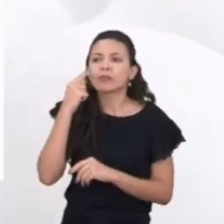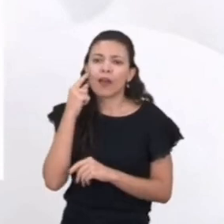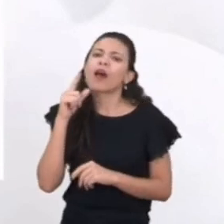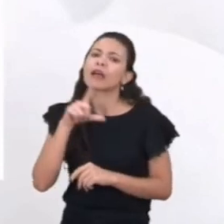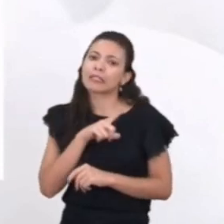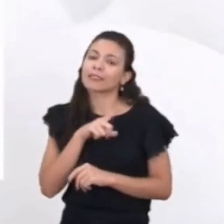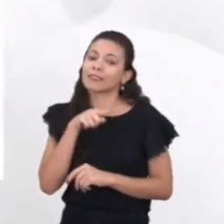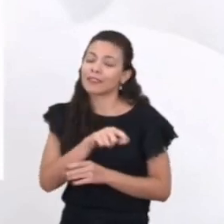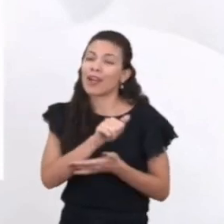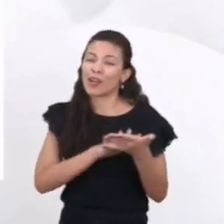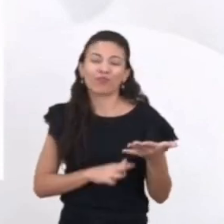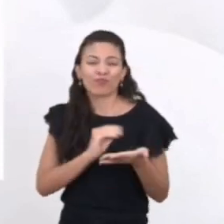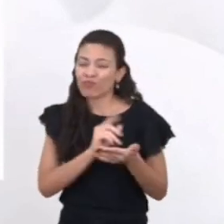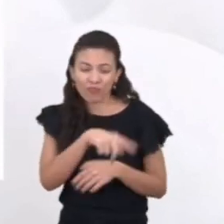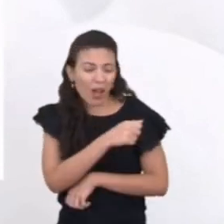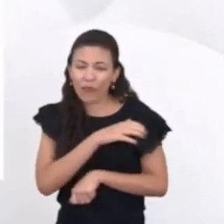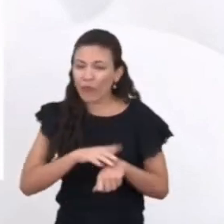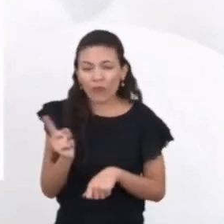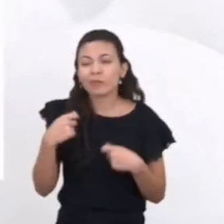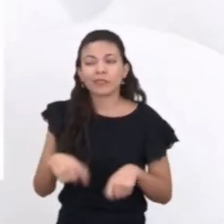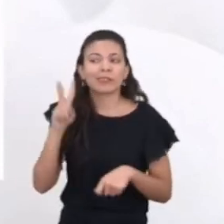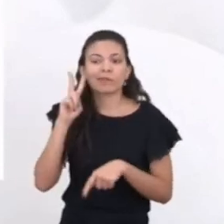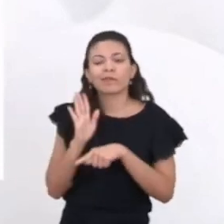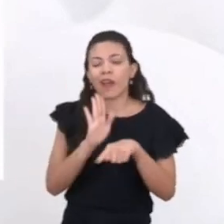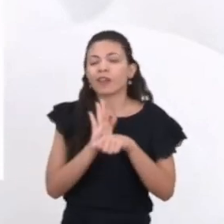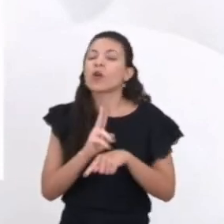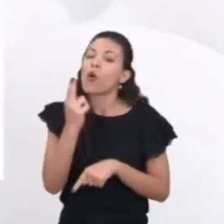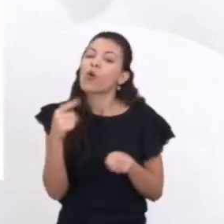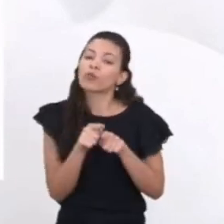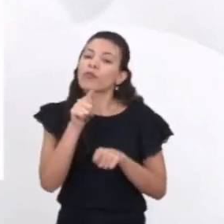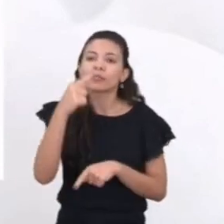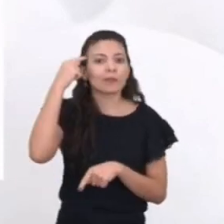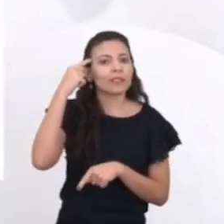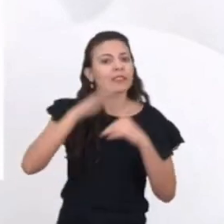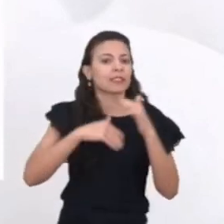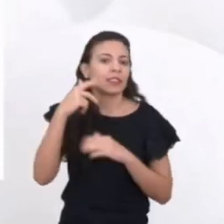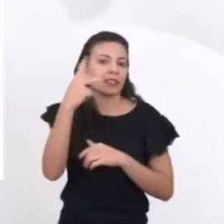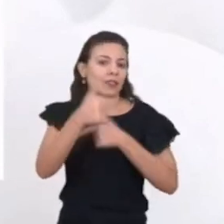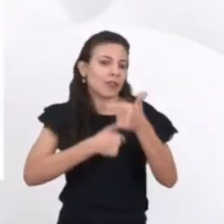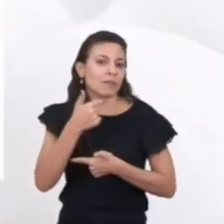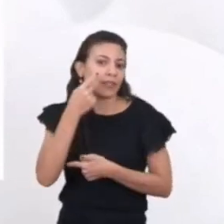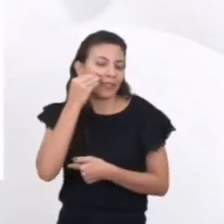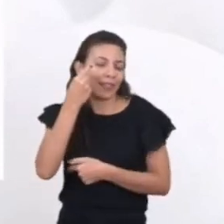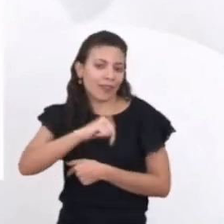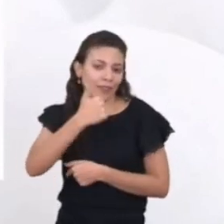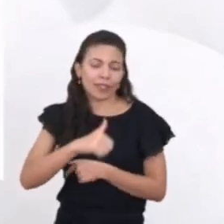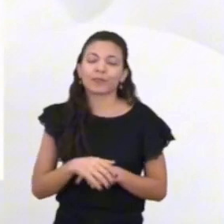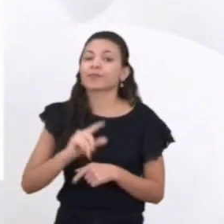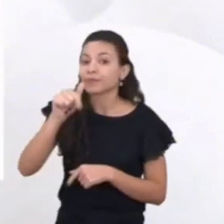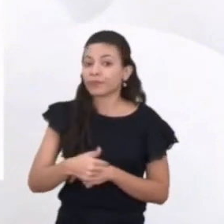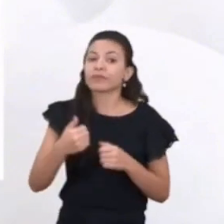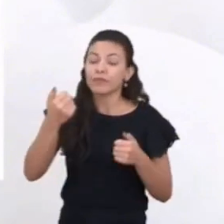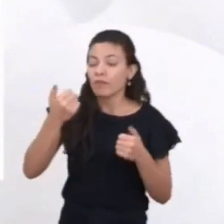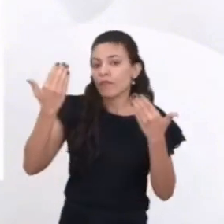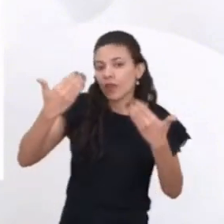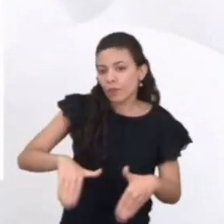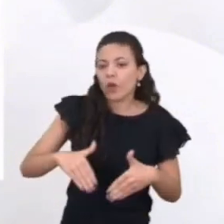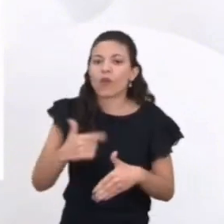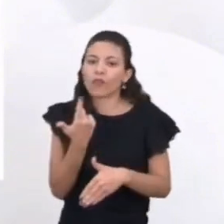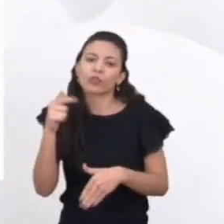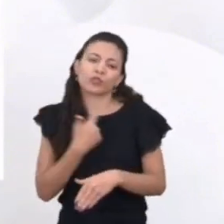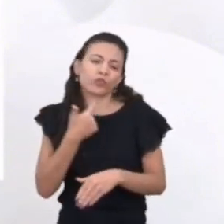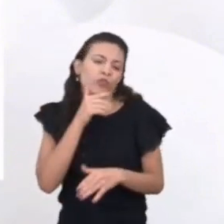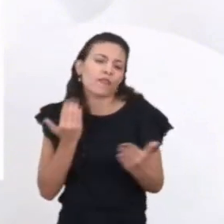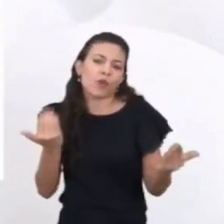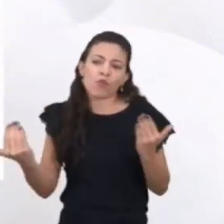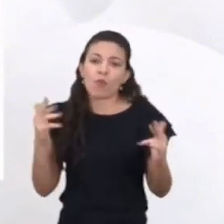defasagem naquela habilidade específica para ser retomada, e uma priorização mesmo de trabalho docente aqui. Quando forem avaliações de mais larga escala, a gente consegue trazer distratores, consegue fazer